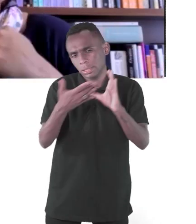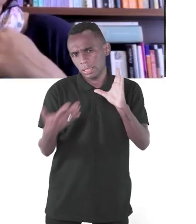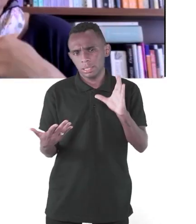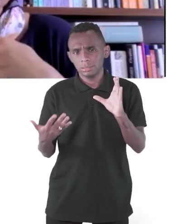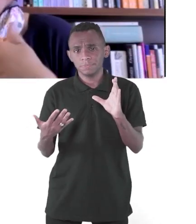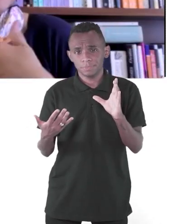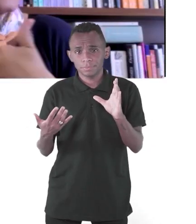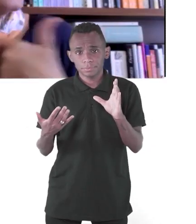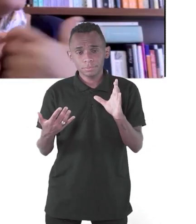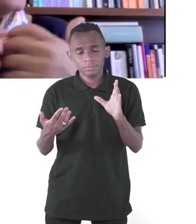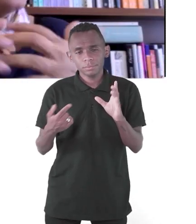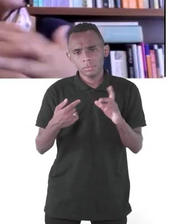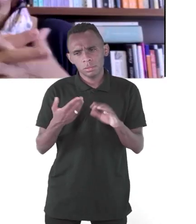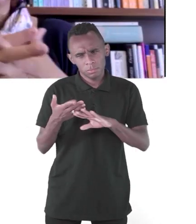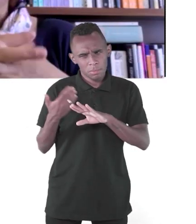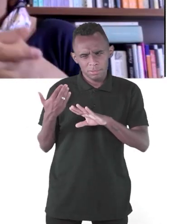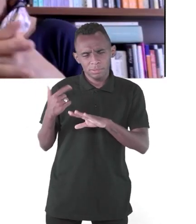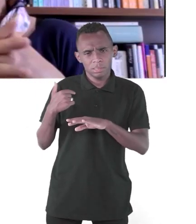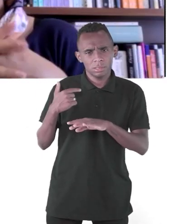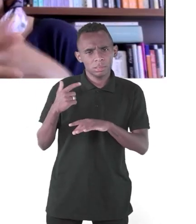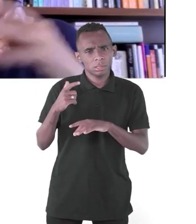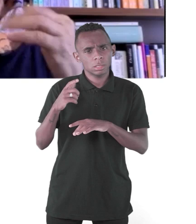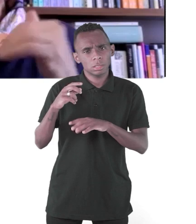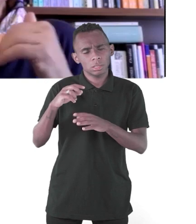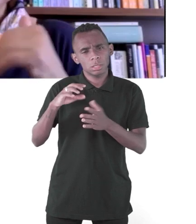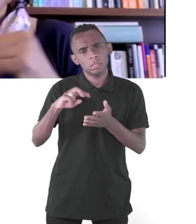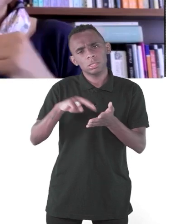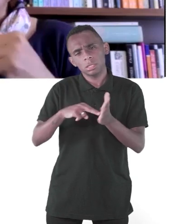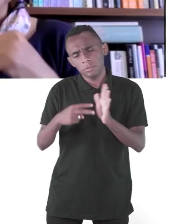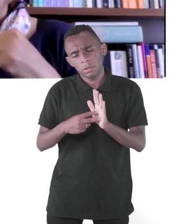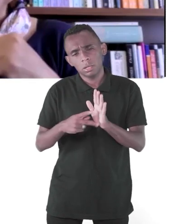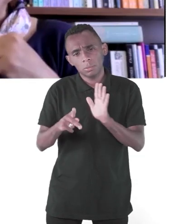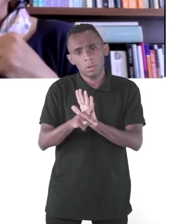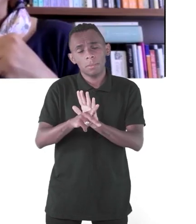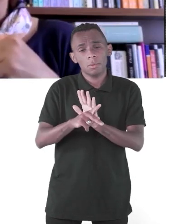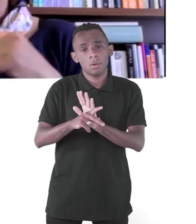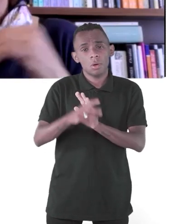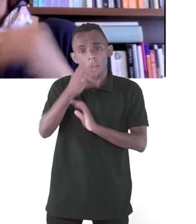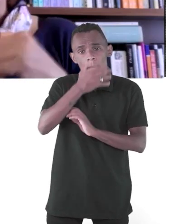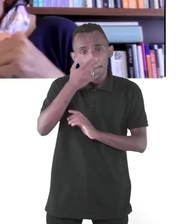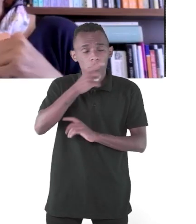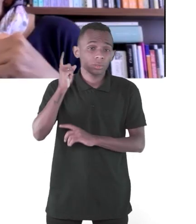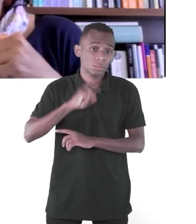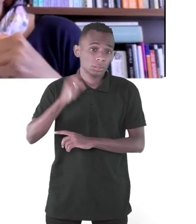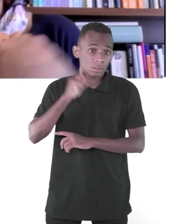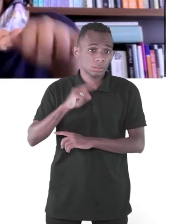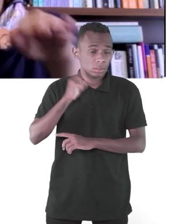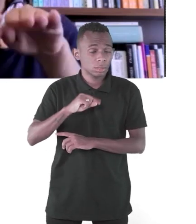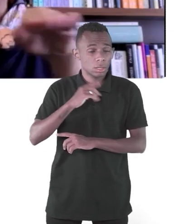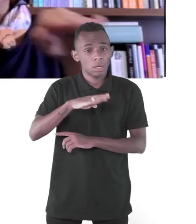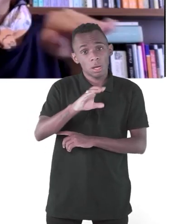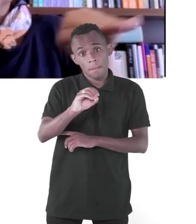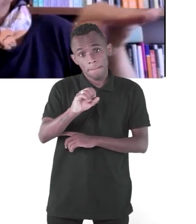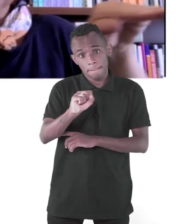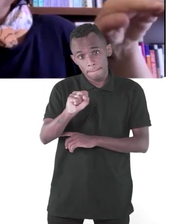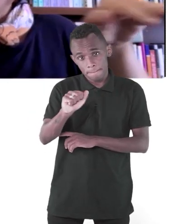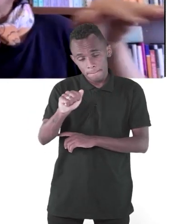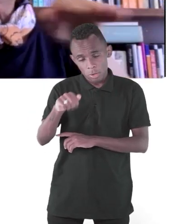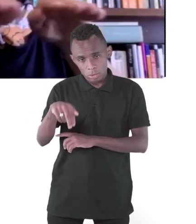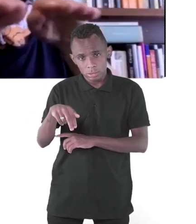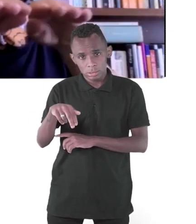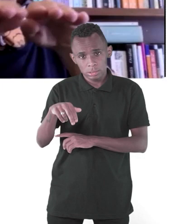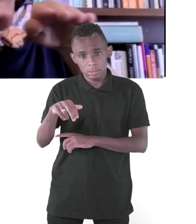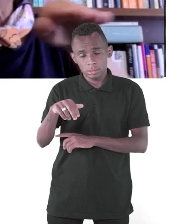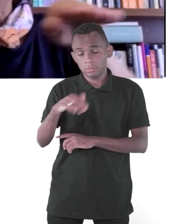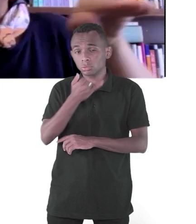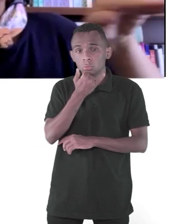definição maravilhosa uma vez sobre a música feita em Minas. Ele diz que a bossa nova é flat, é